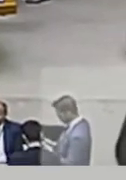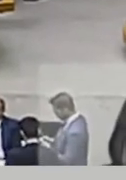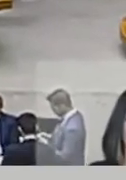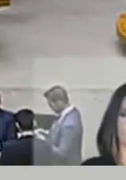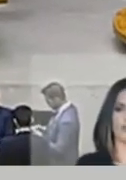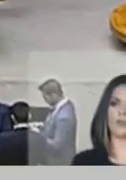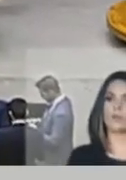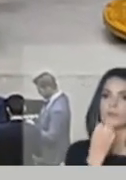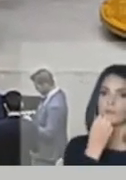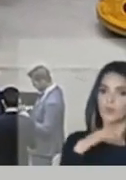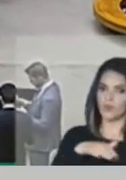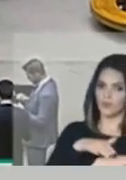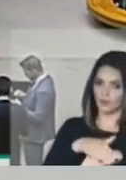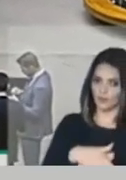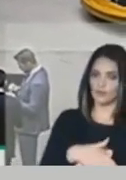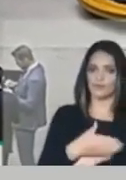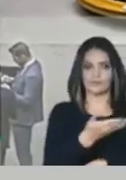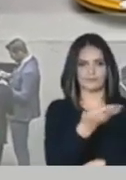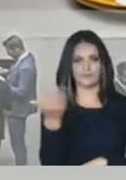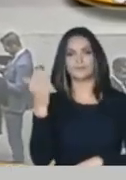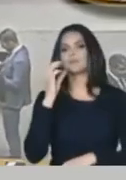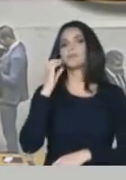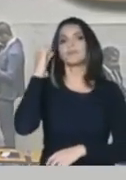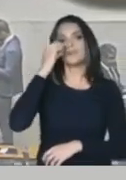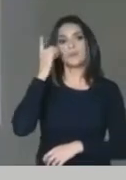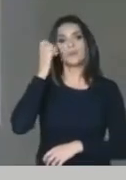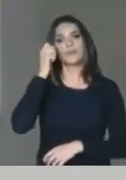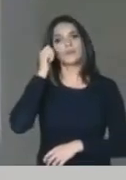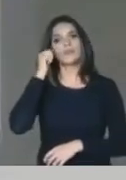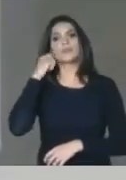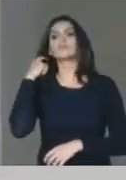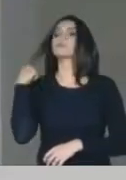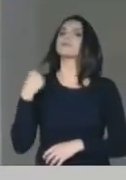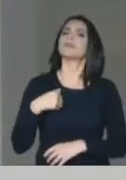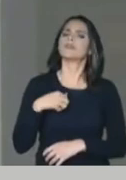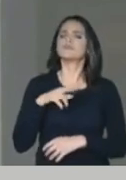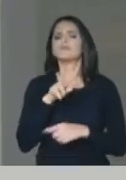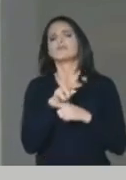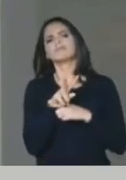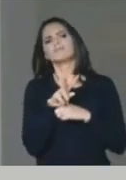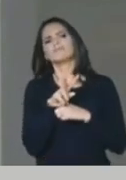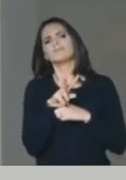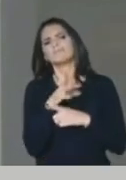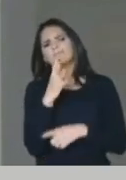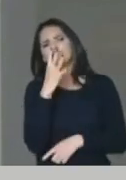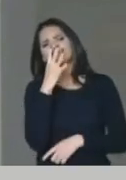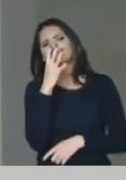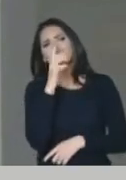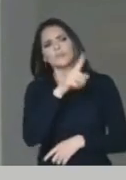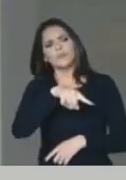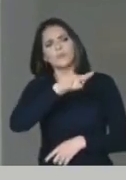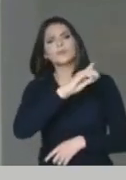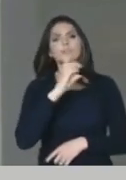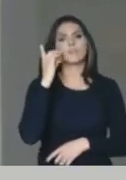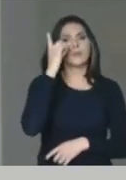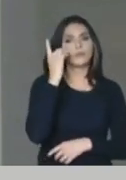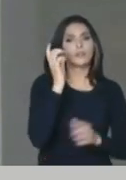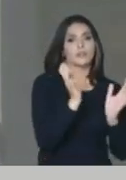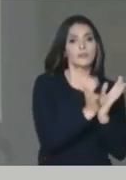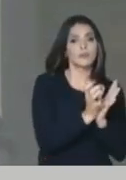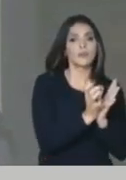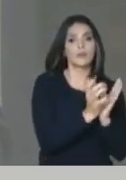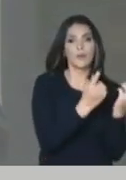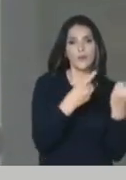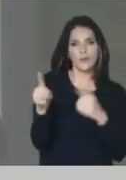Boa noite, senhores deputados. Ouvindo aqui atentamente os deputados de oposição, deputados de esquerda,